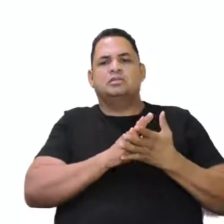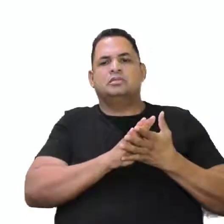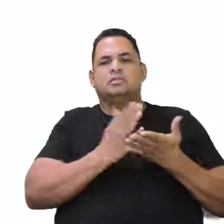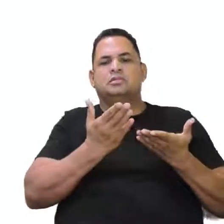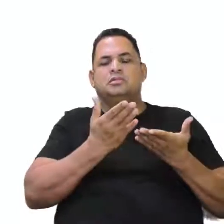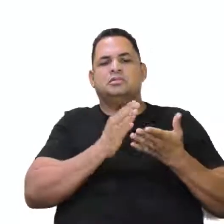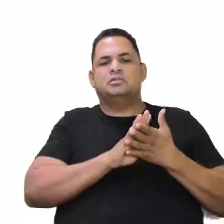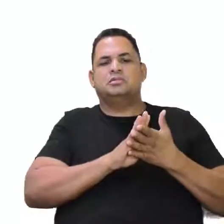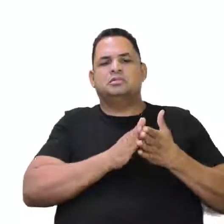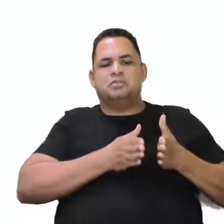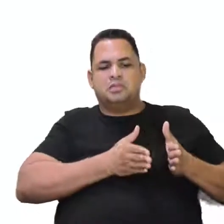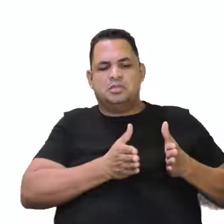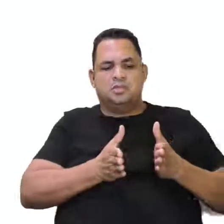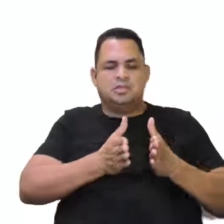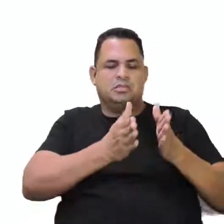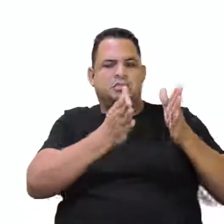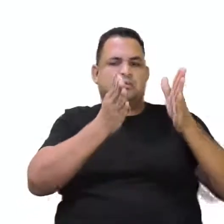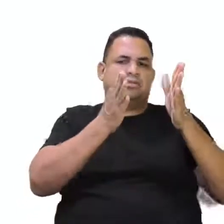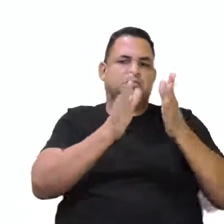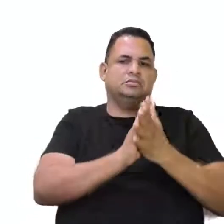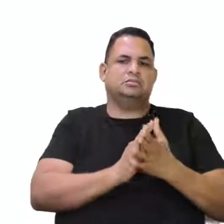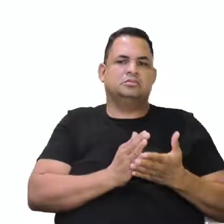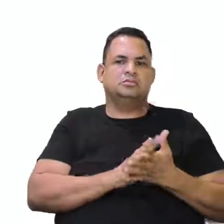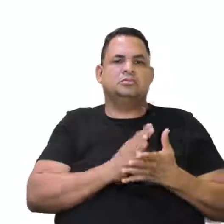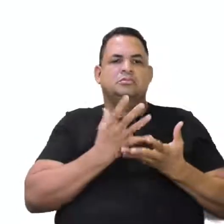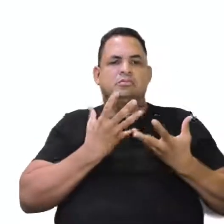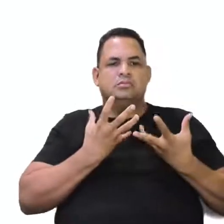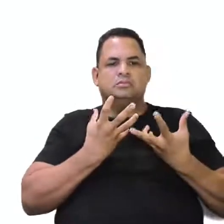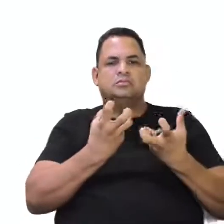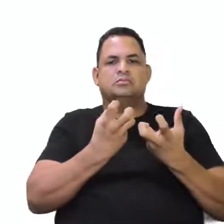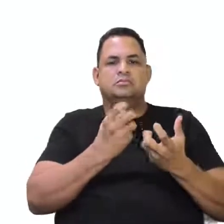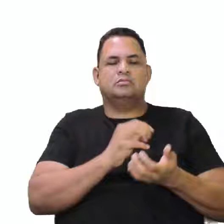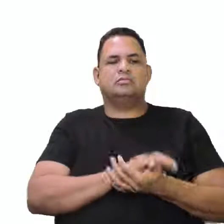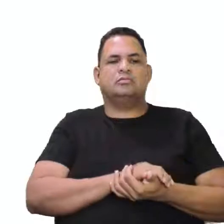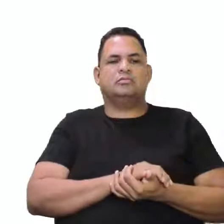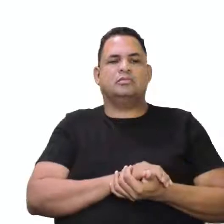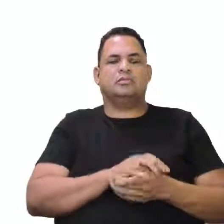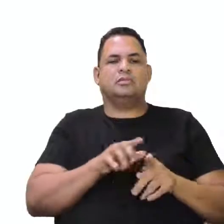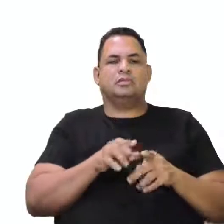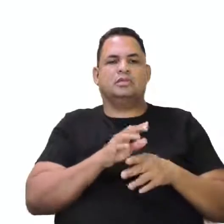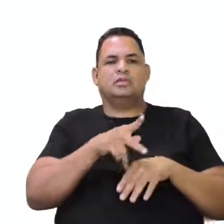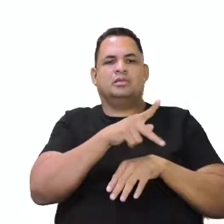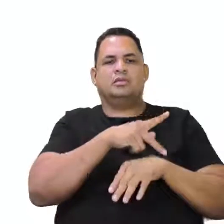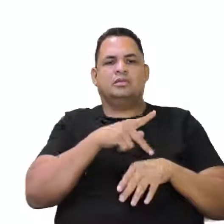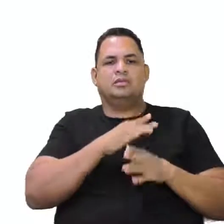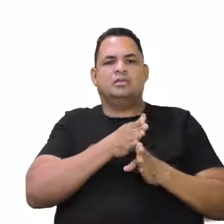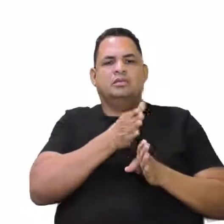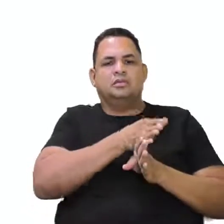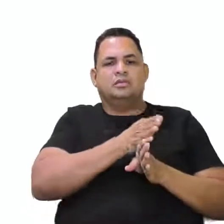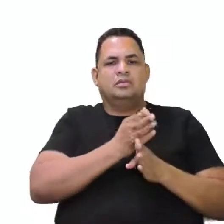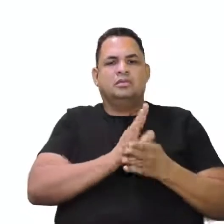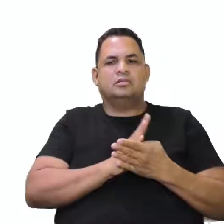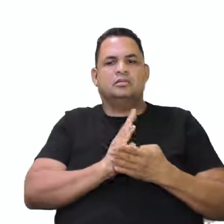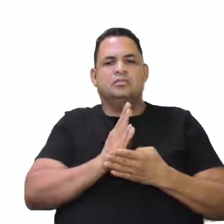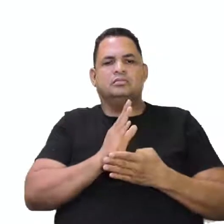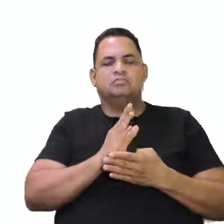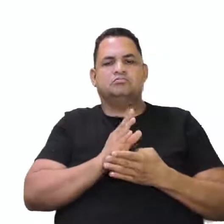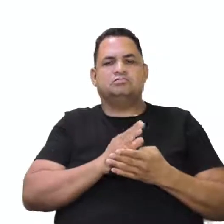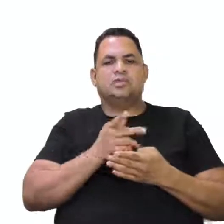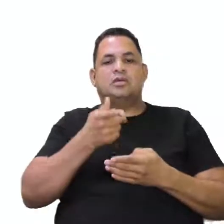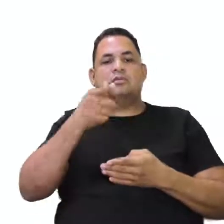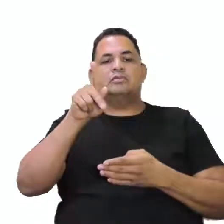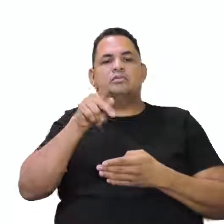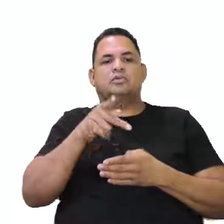fluviais, porque é mais fácil fugir pelos rios, né? E secas. Destes países fronteiriços seguem